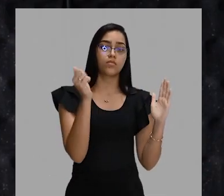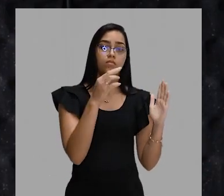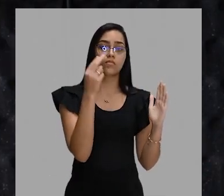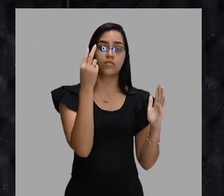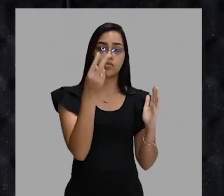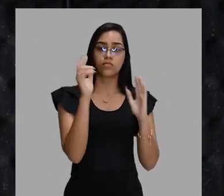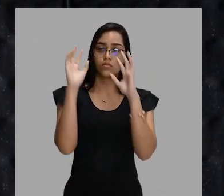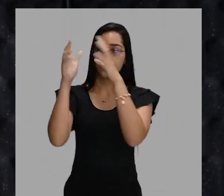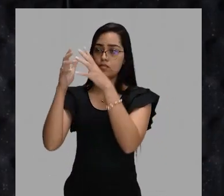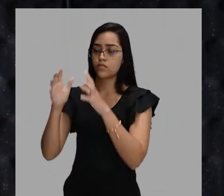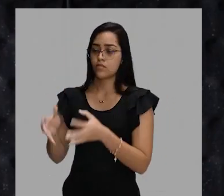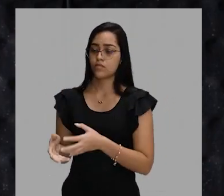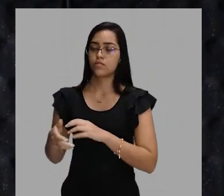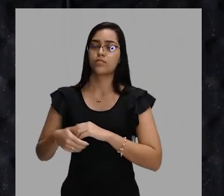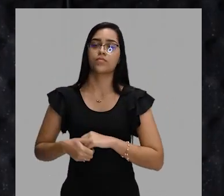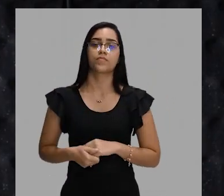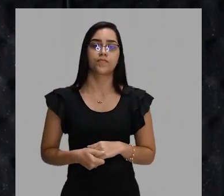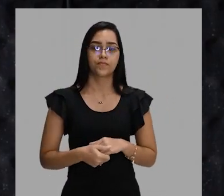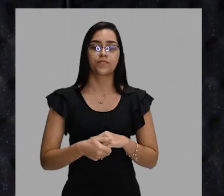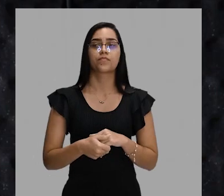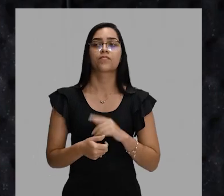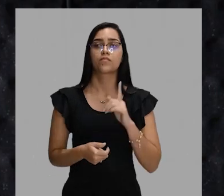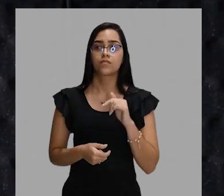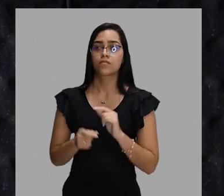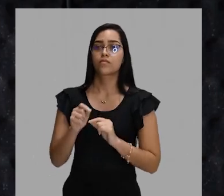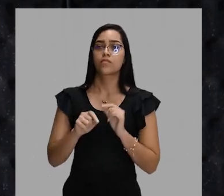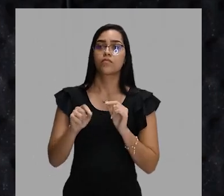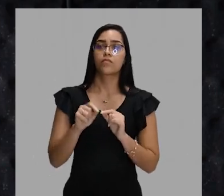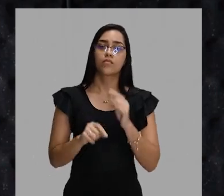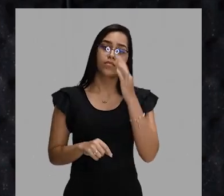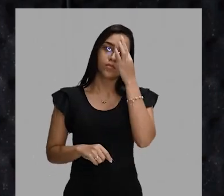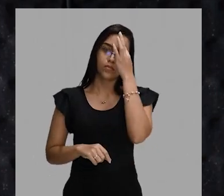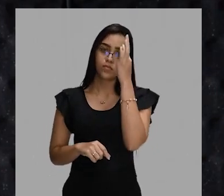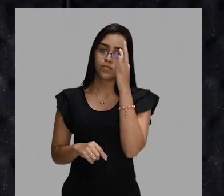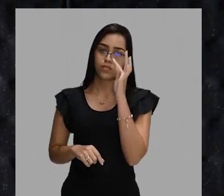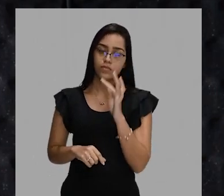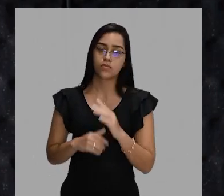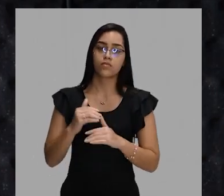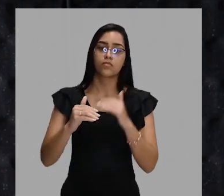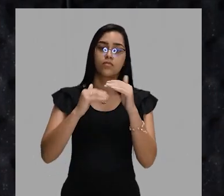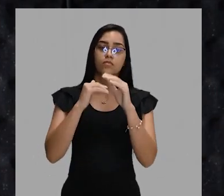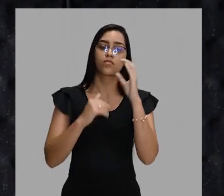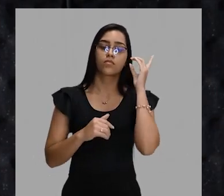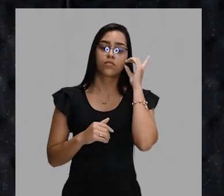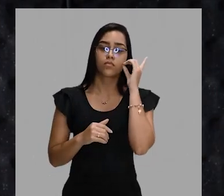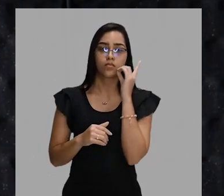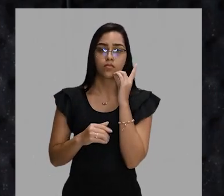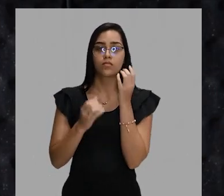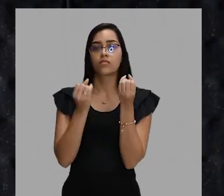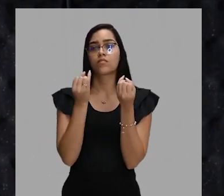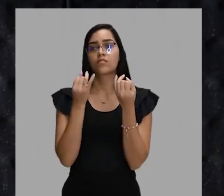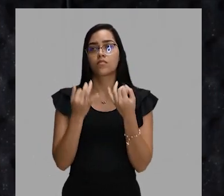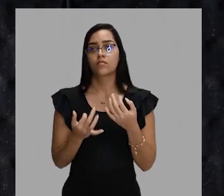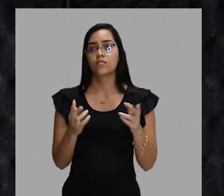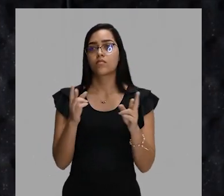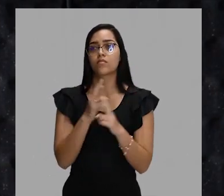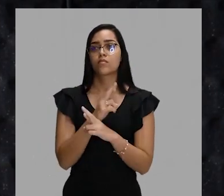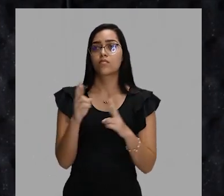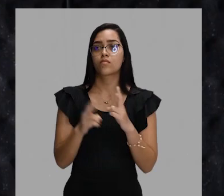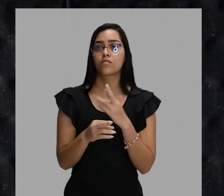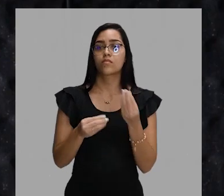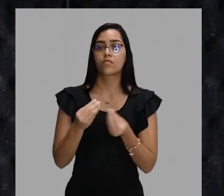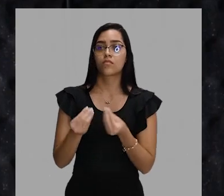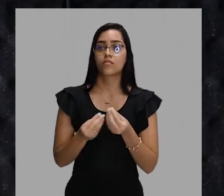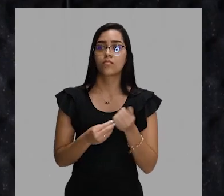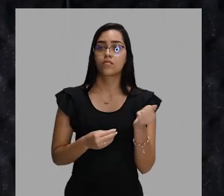formados duas novas espécies. É isso o que a teoria do evolucionismo de Charles Darwin fala a respeito de como